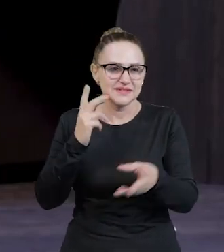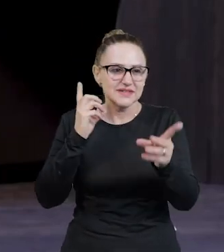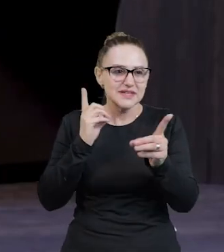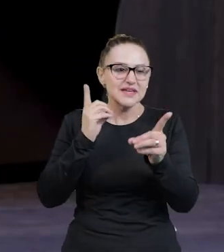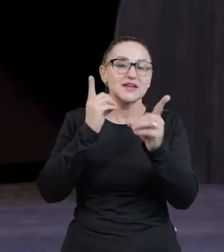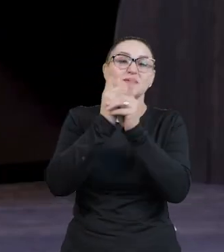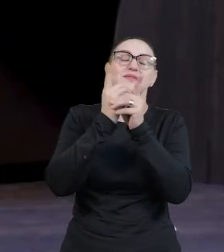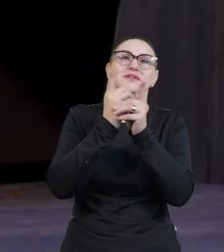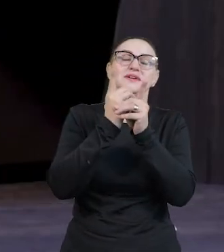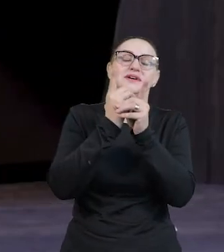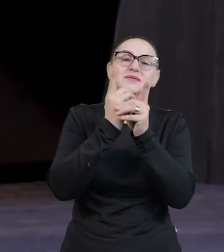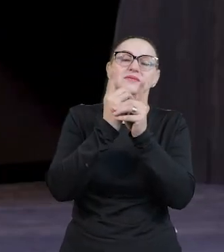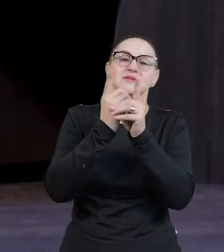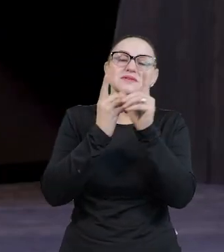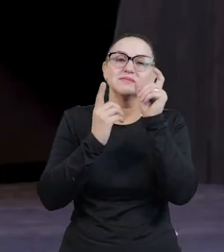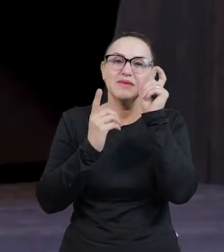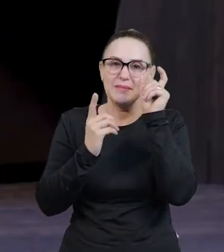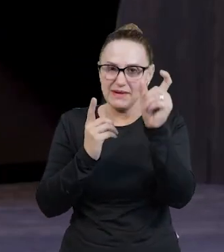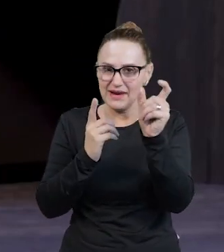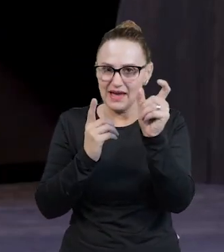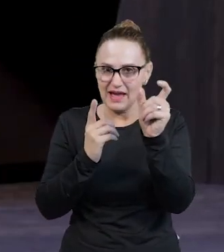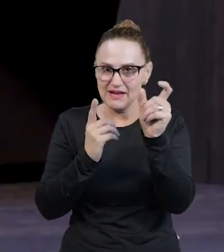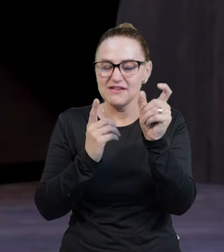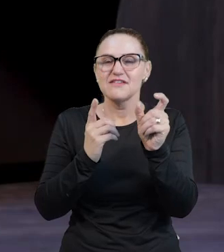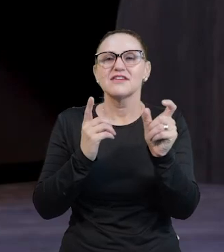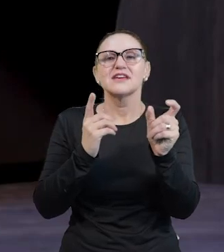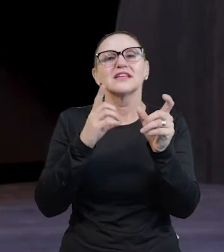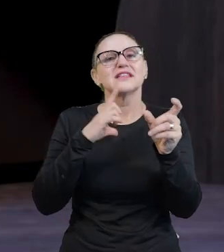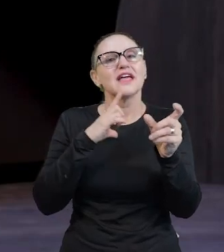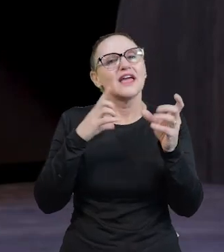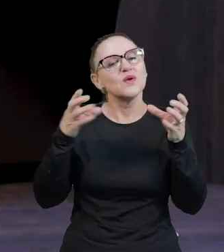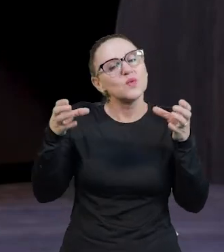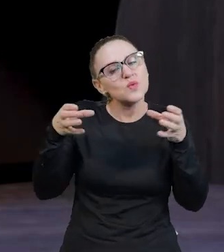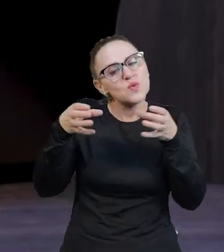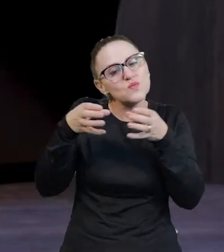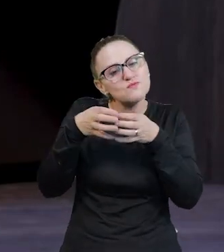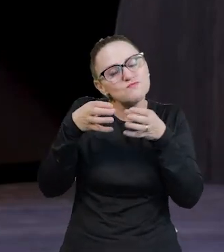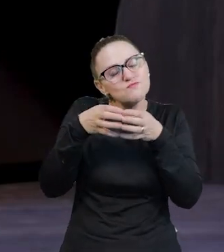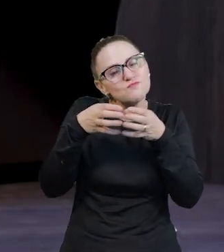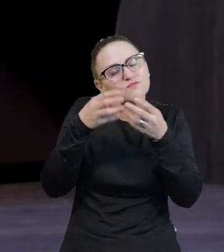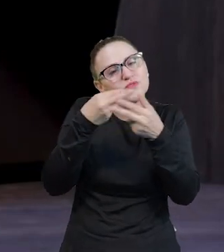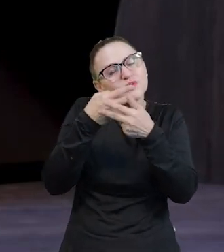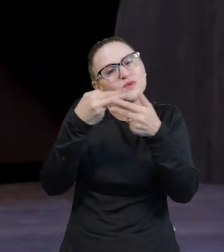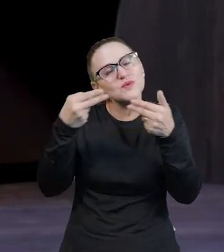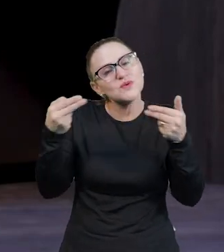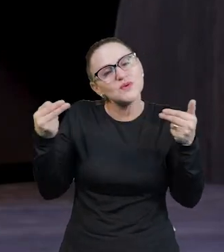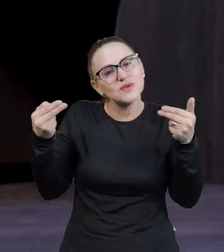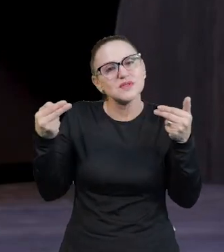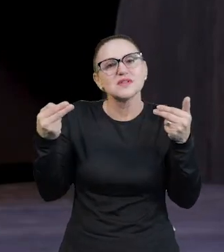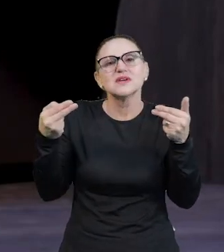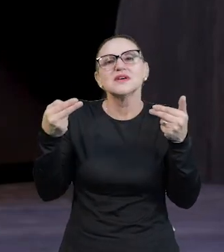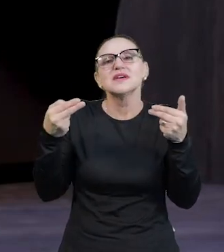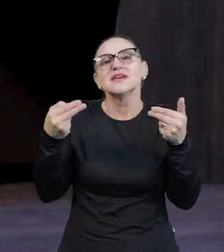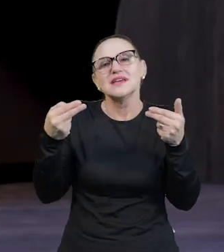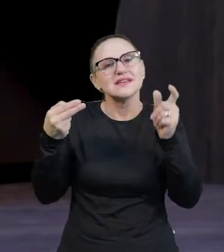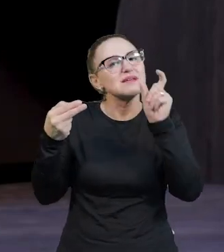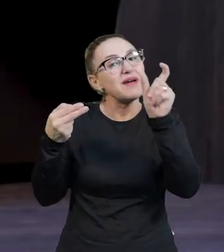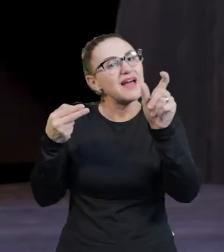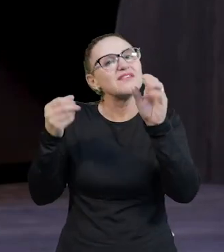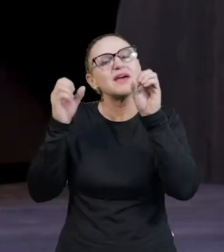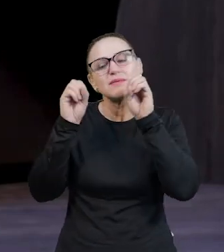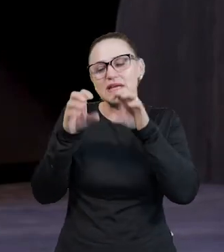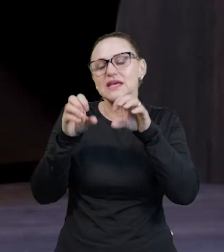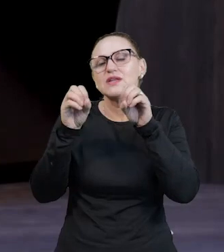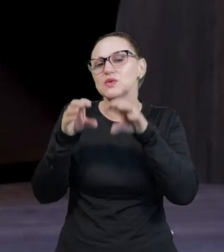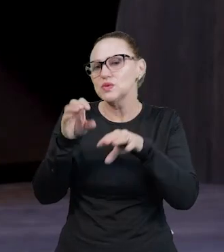resume um conjunto de coisas que estão interligadas e nós dizemos isso é educação. Educação é